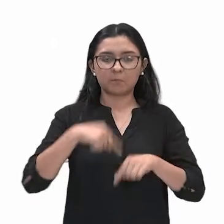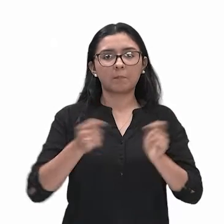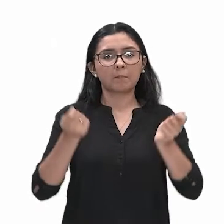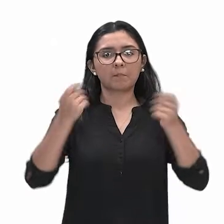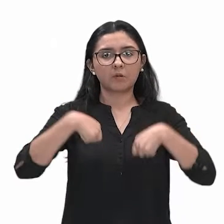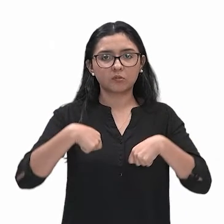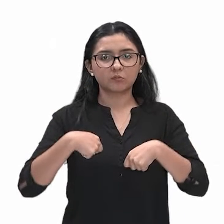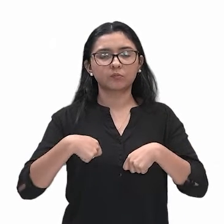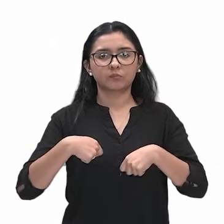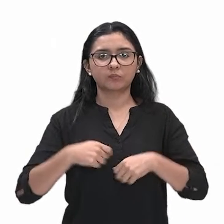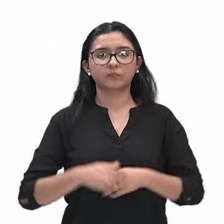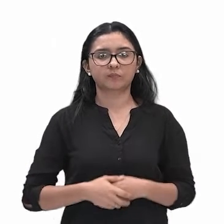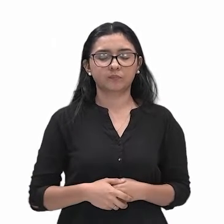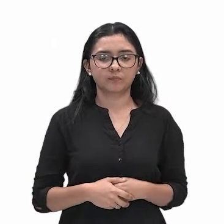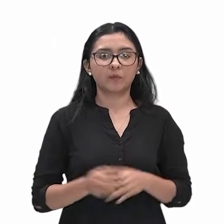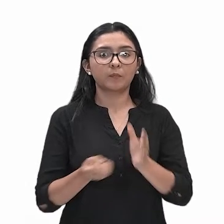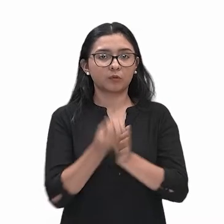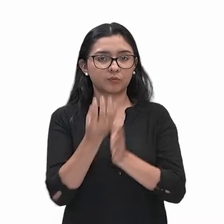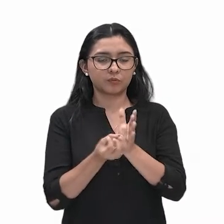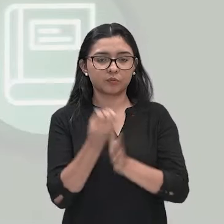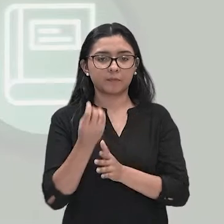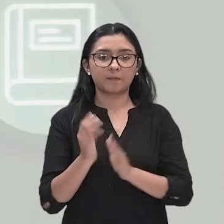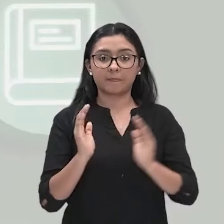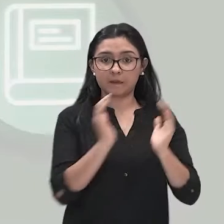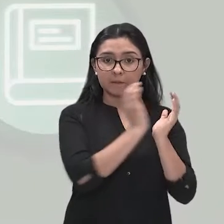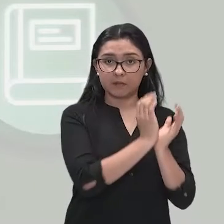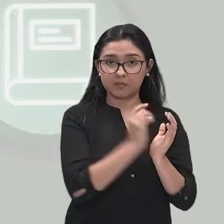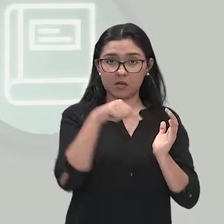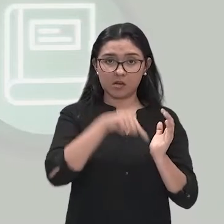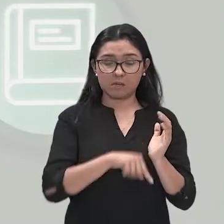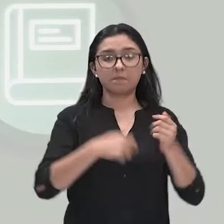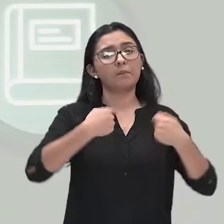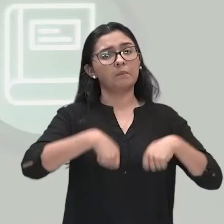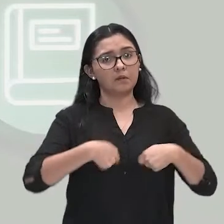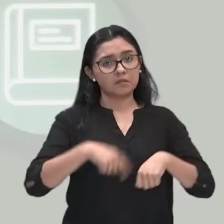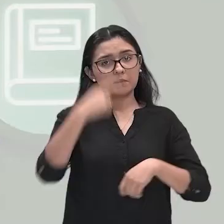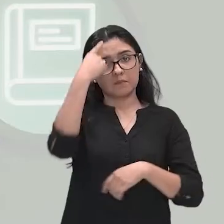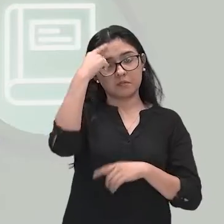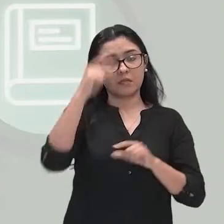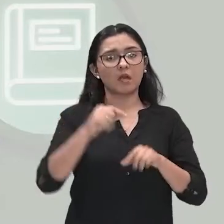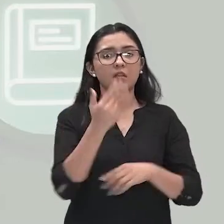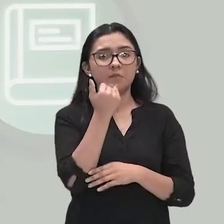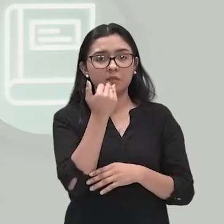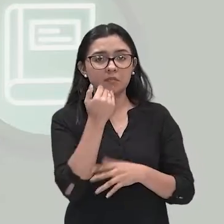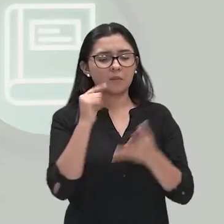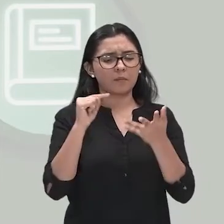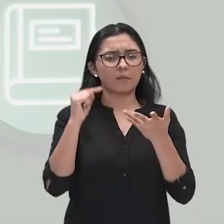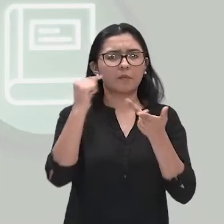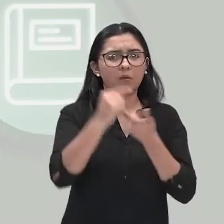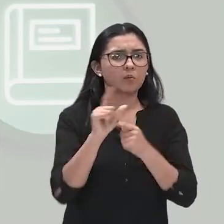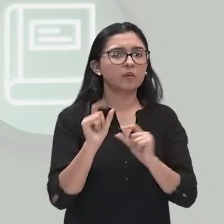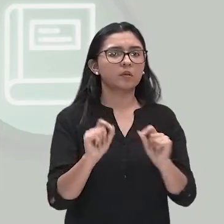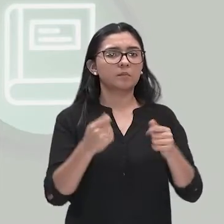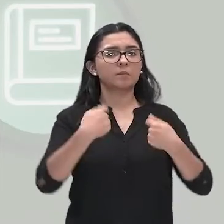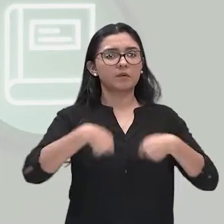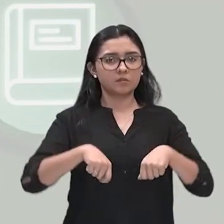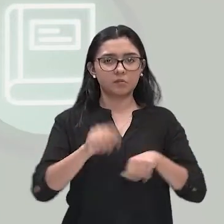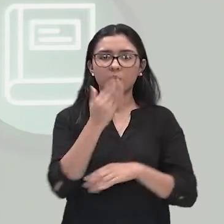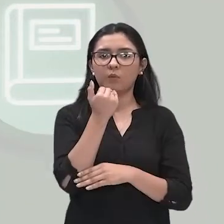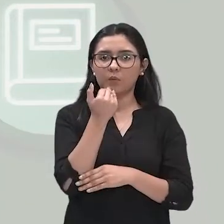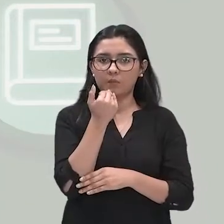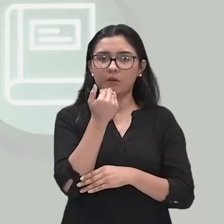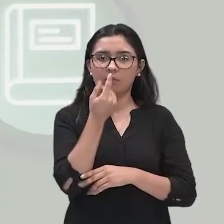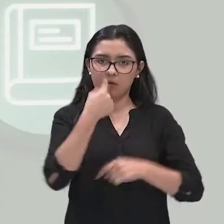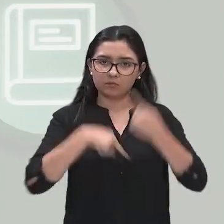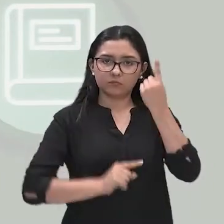sintetizar. Já no caso dos essenciais, não, eu preciso ali pensar um pouquinho na minha alimentação, porque é algo que eu preciso, né,